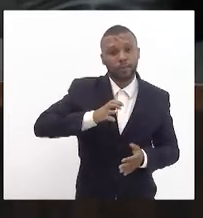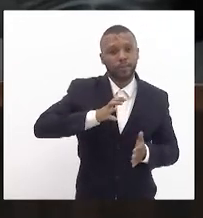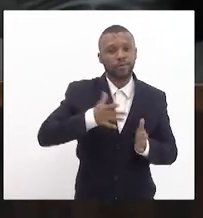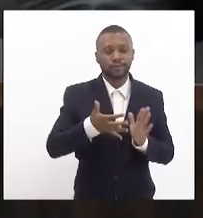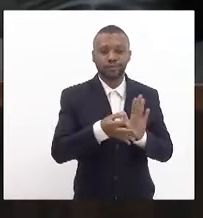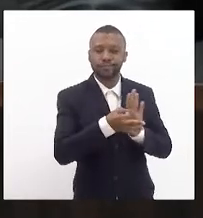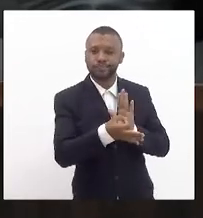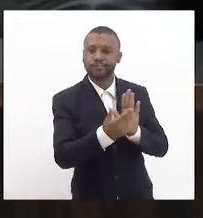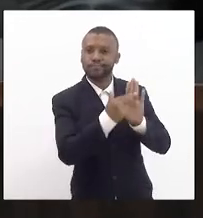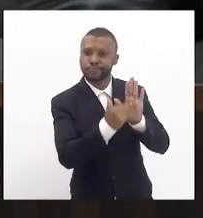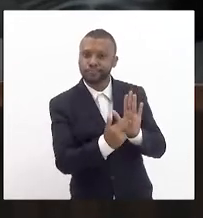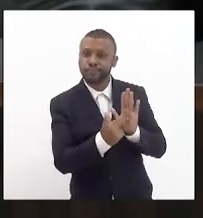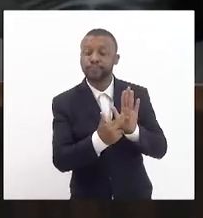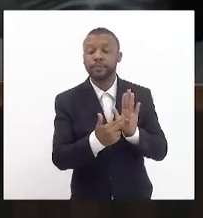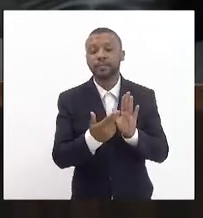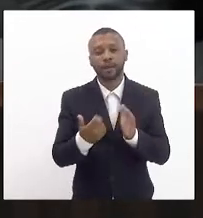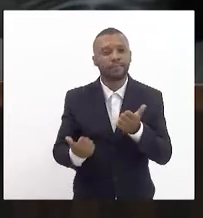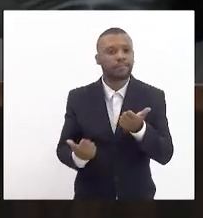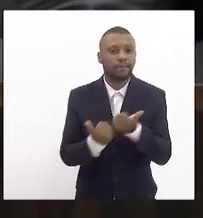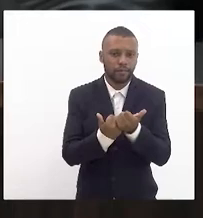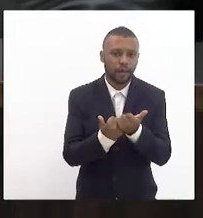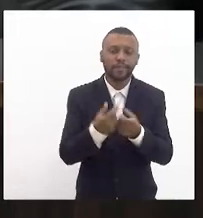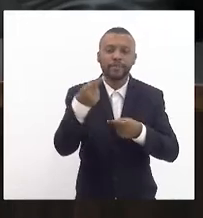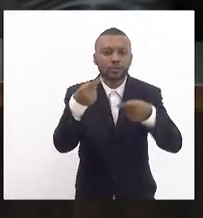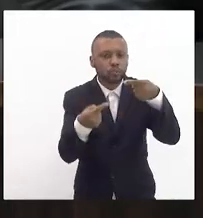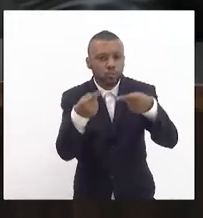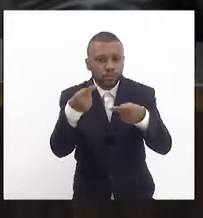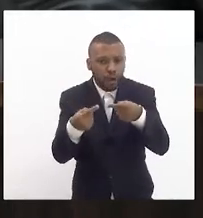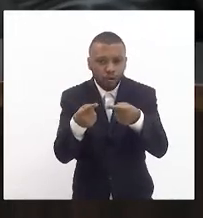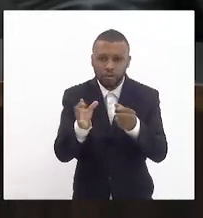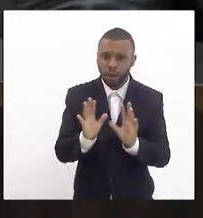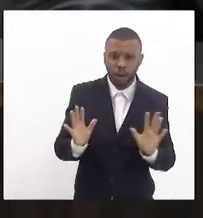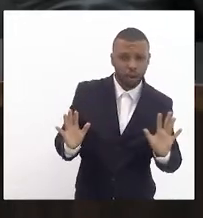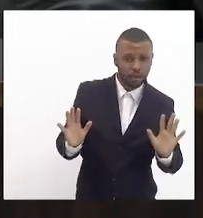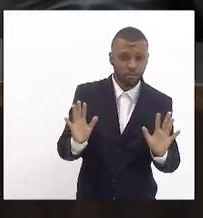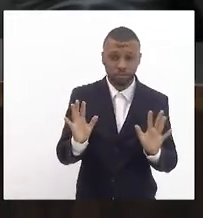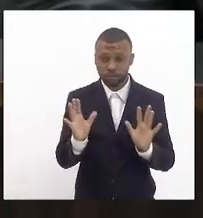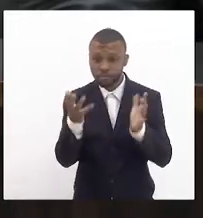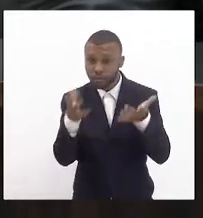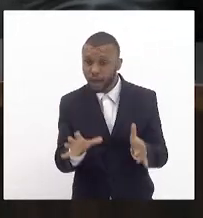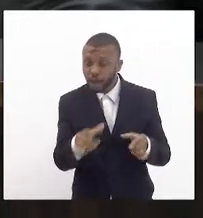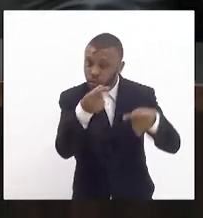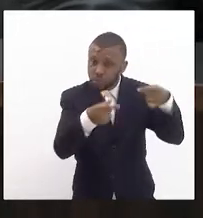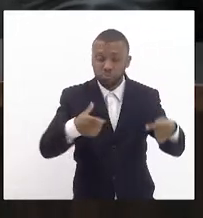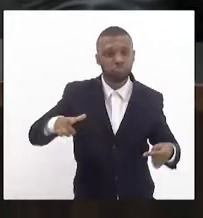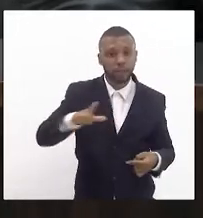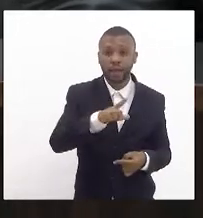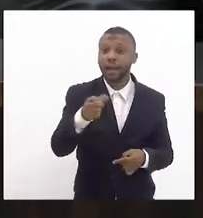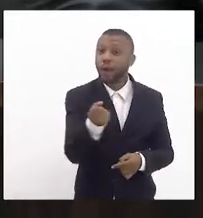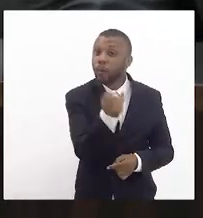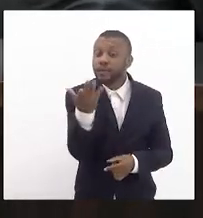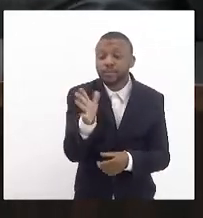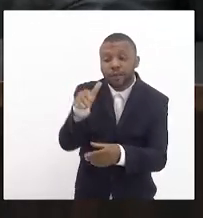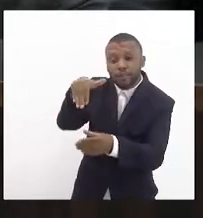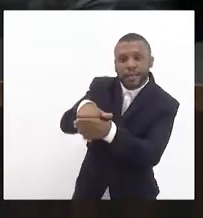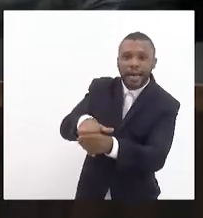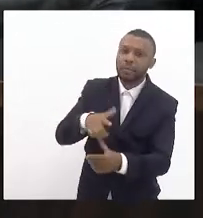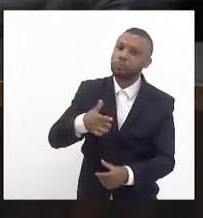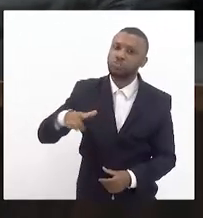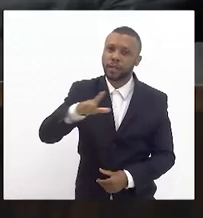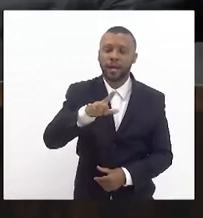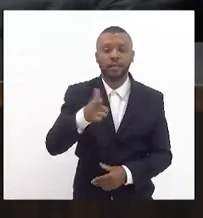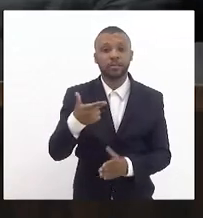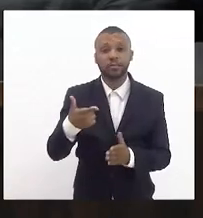Favorável, deputado Rodrigo Amorim. Em discussão, não havendo que queira discutir, encerrada a discussão, não há quórum para deliberação.